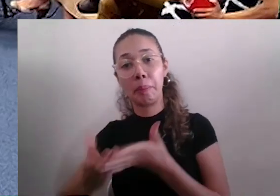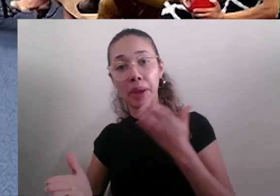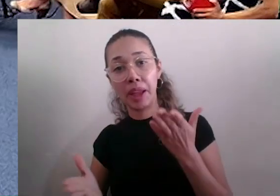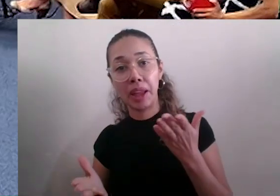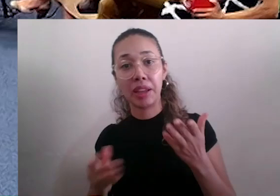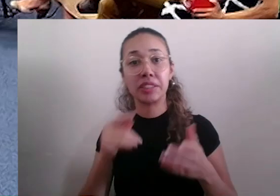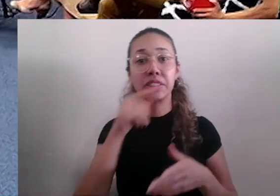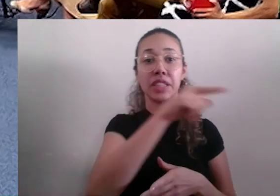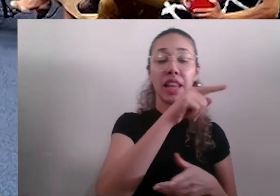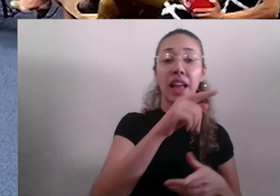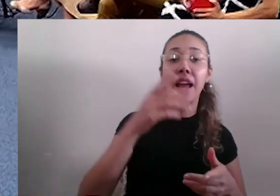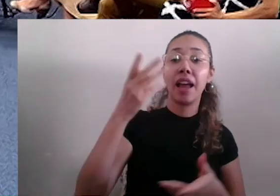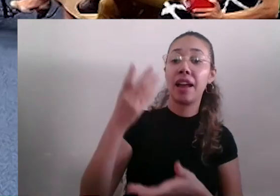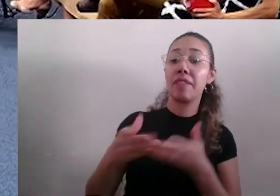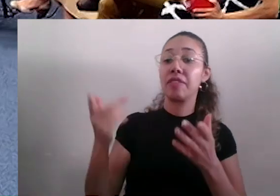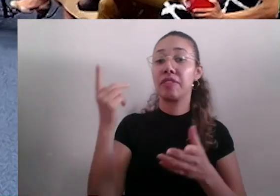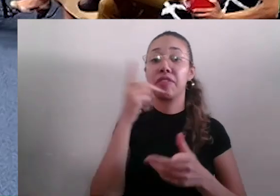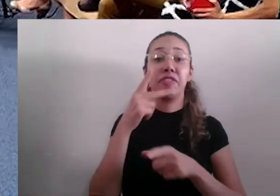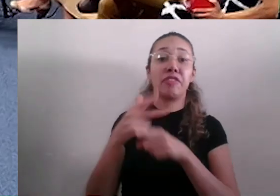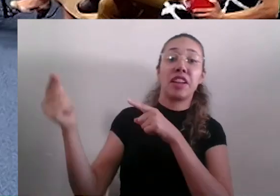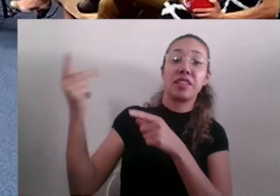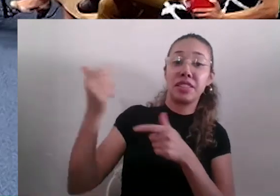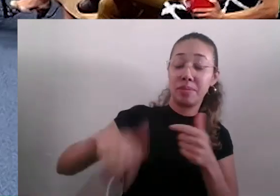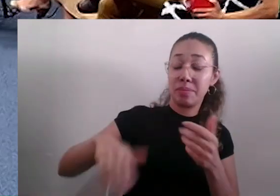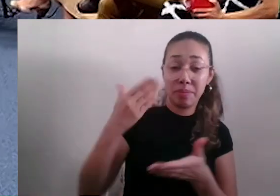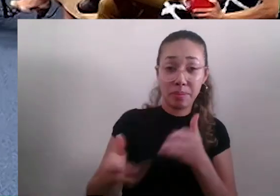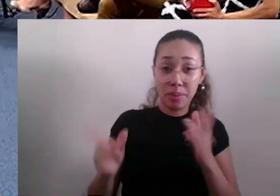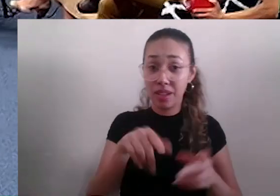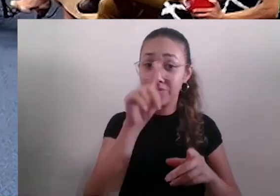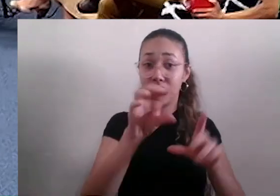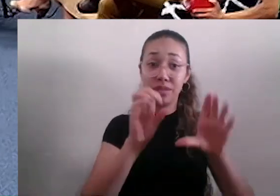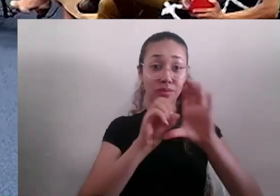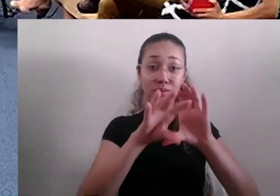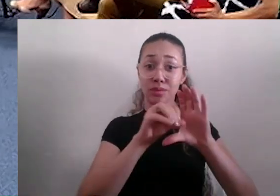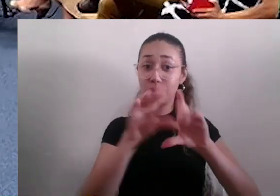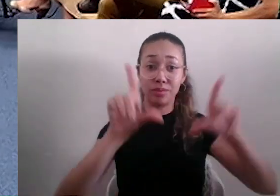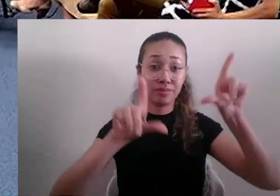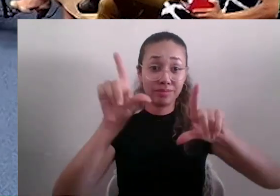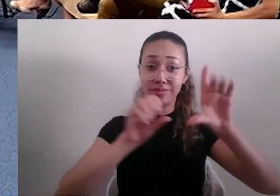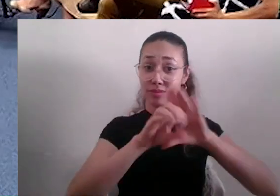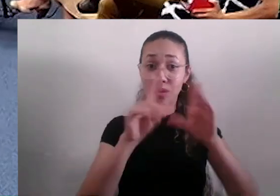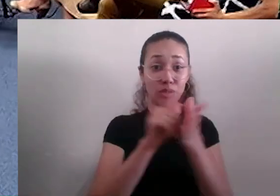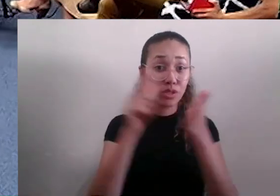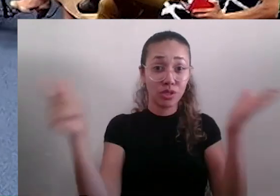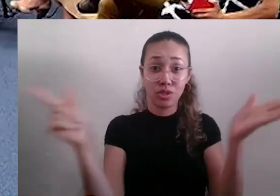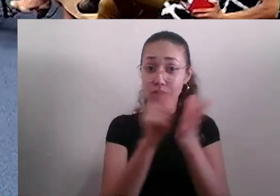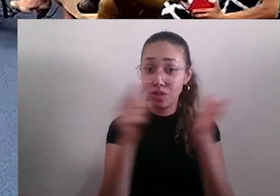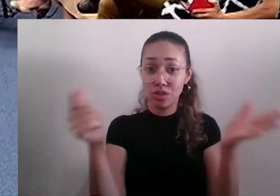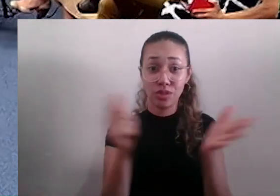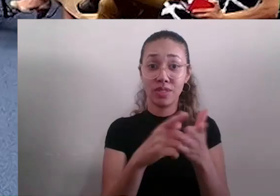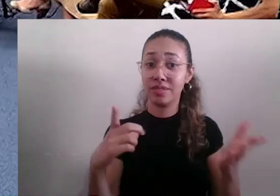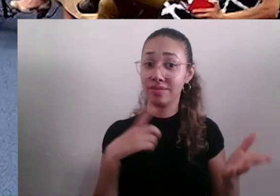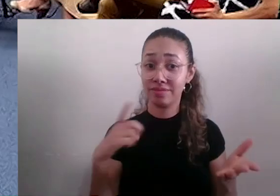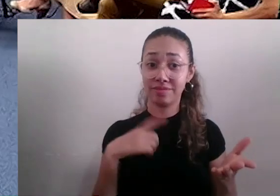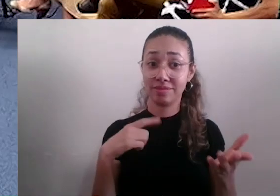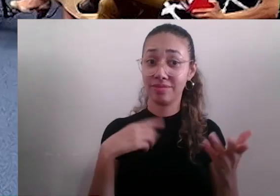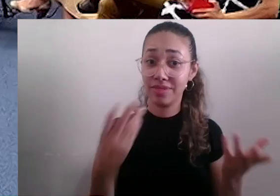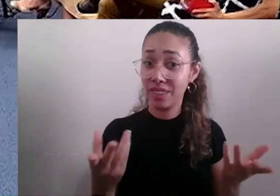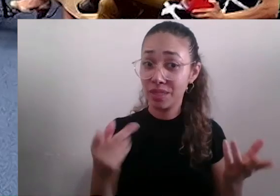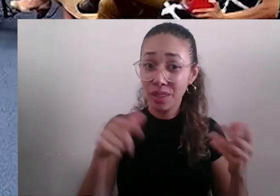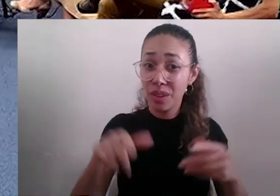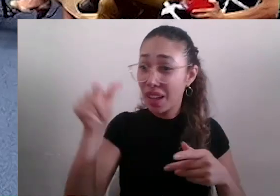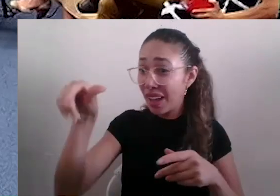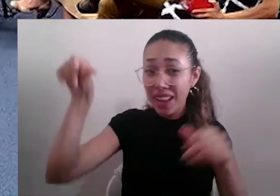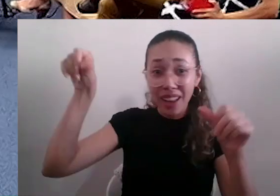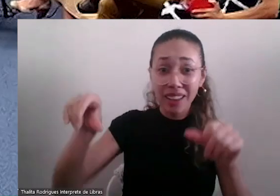Artur lir e eu dizer gente imprensa isso assim o globo a folh os Estadão grandes jornais eu dizendo não é isso é derrota pro Brasil você tem que